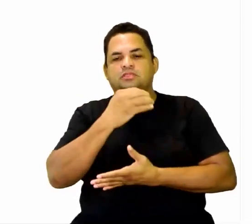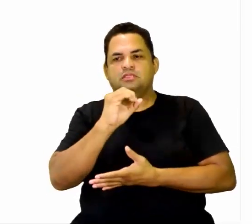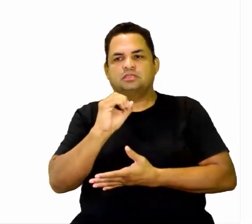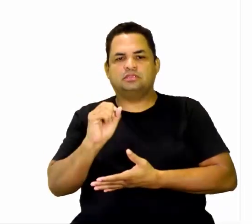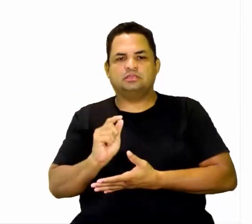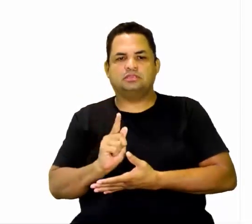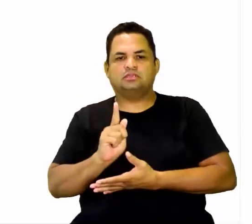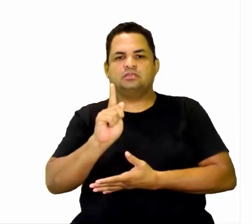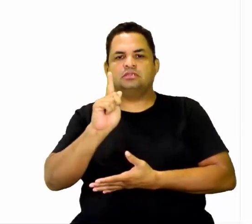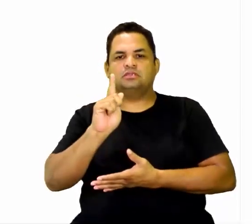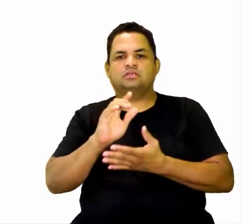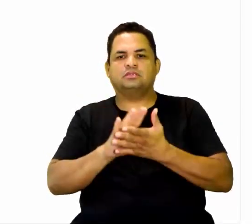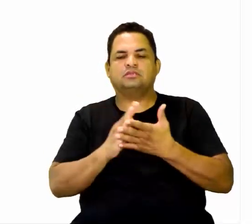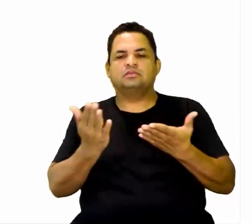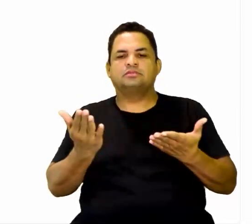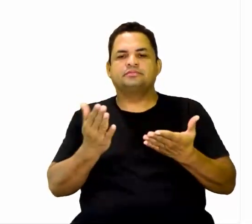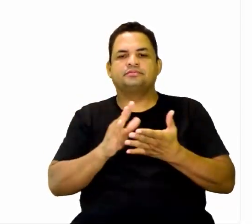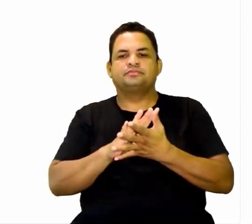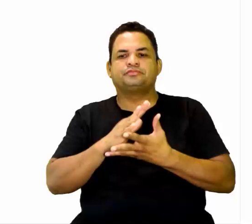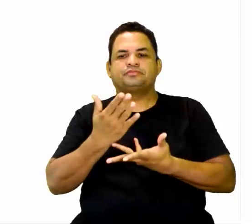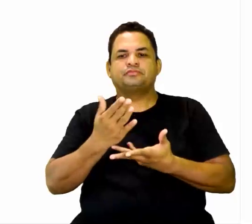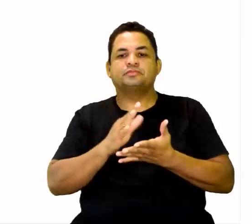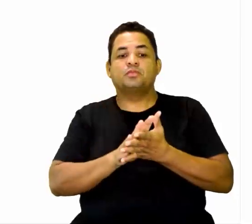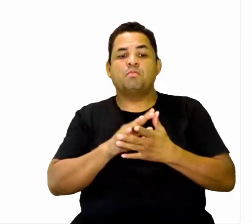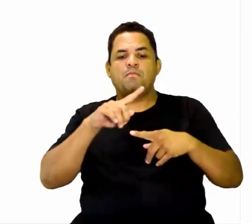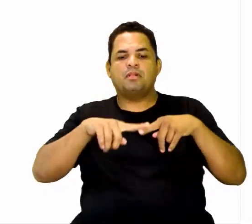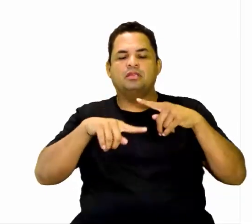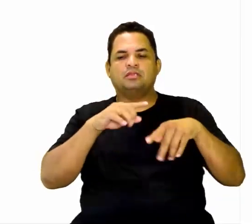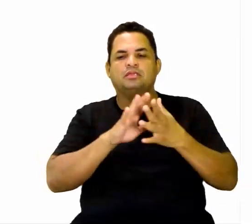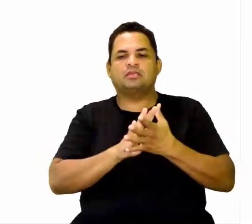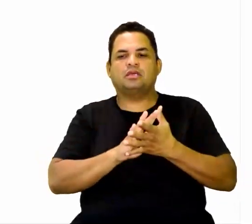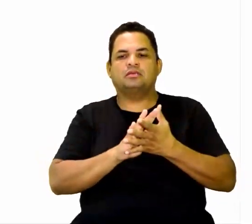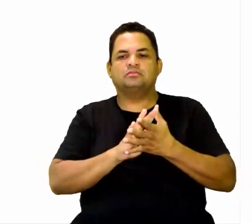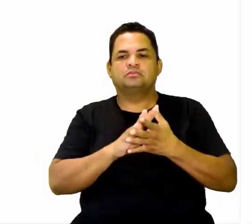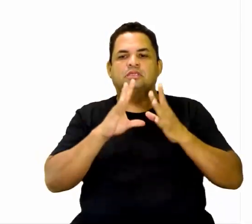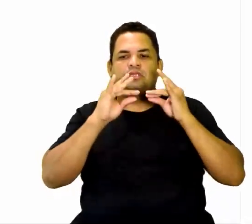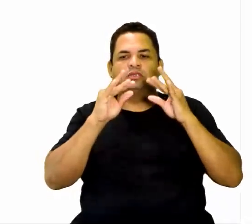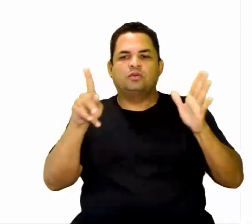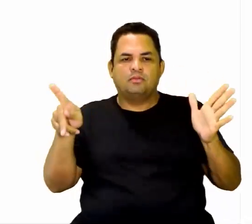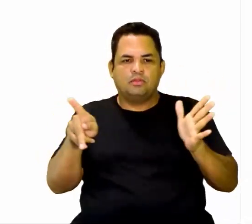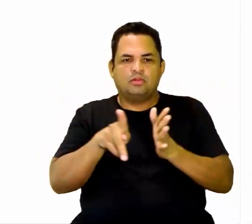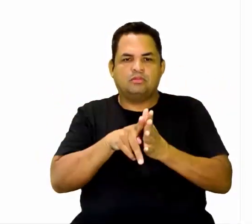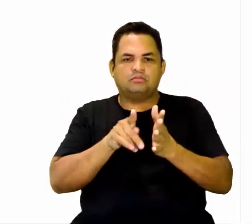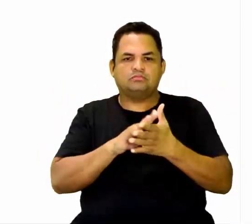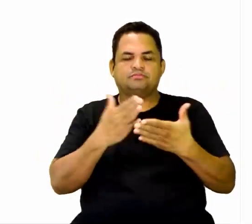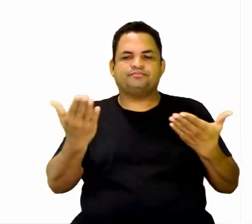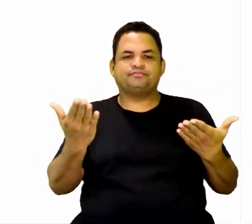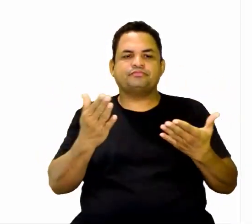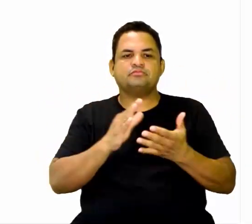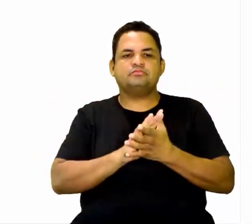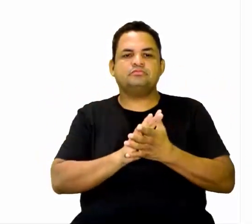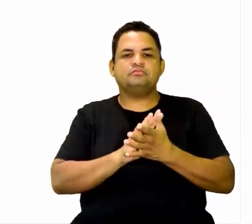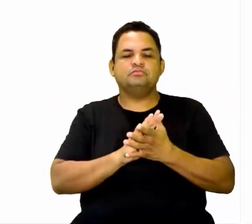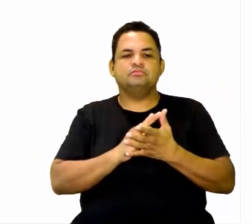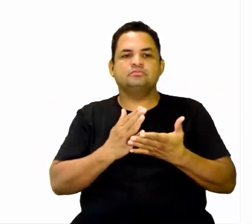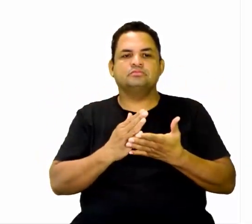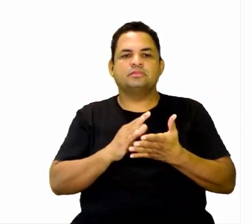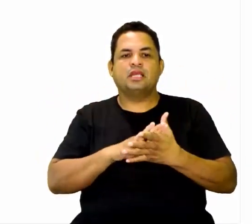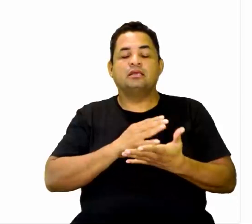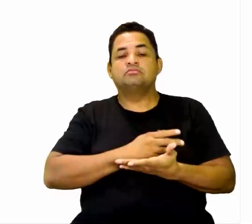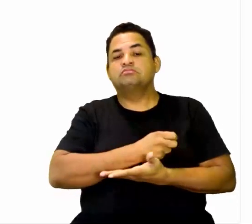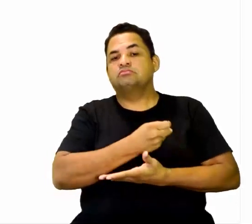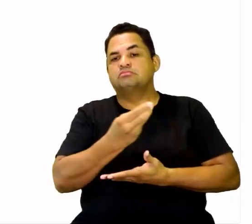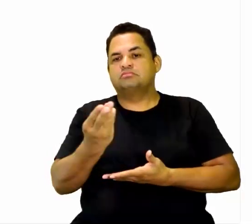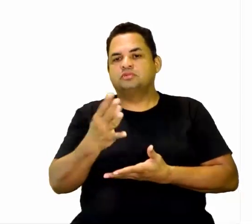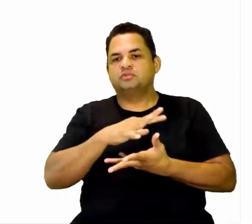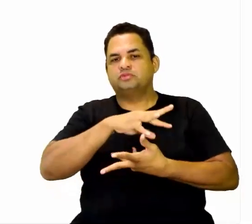gramas de um solvente específico, só ratificando, é a quantidade máxima de uma substância que se